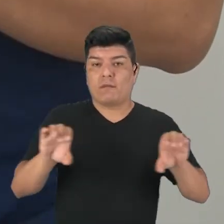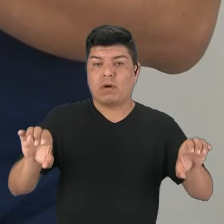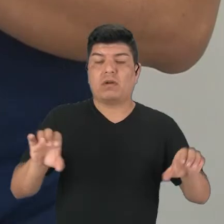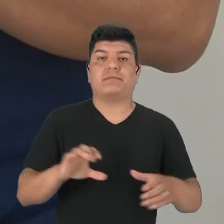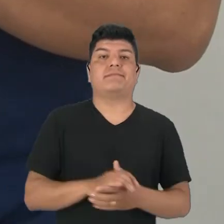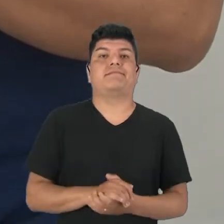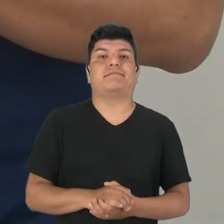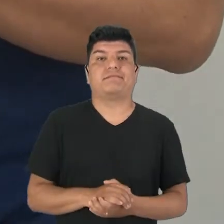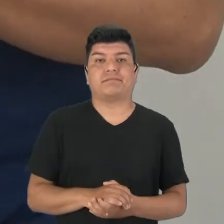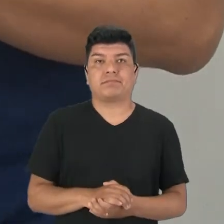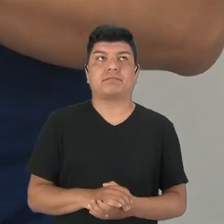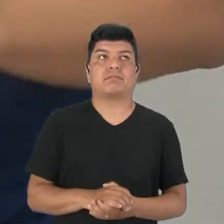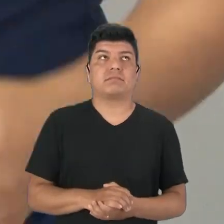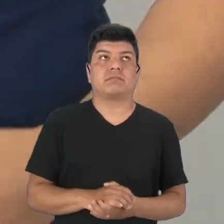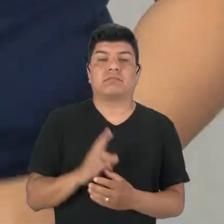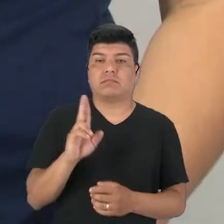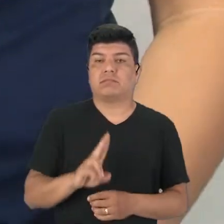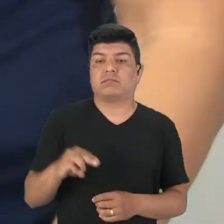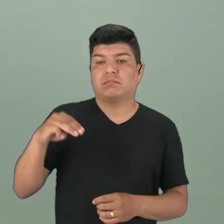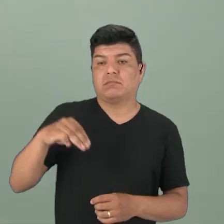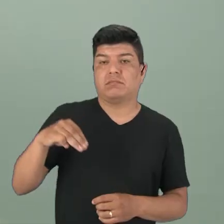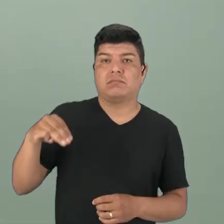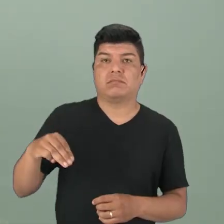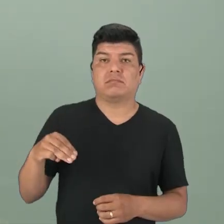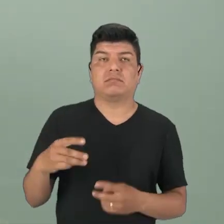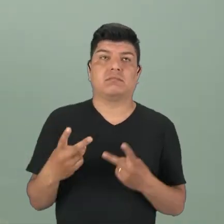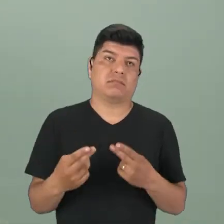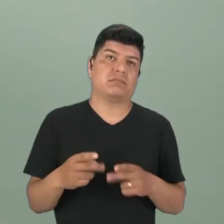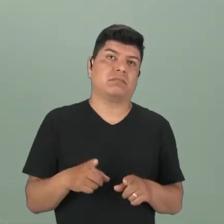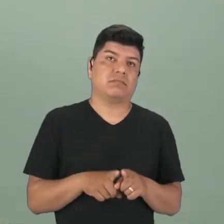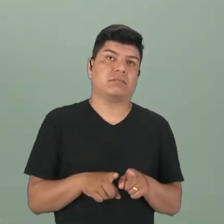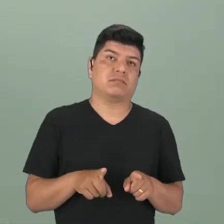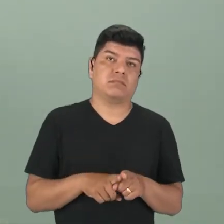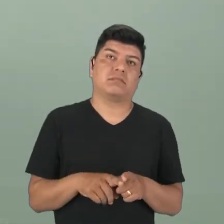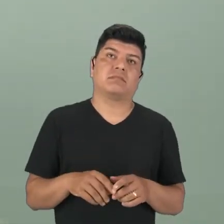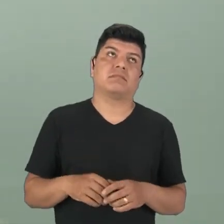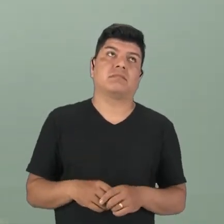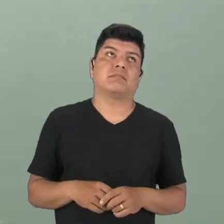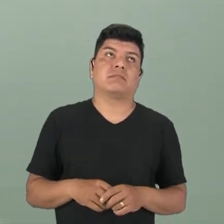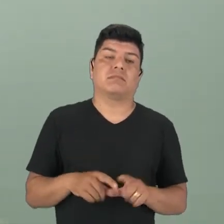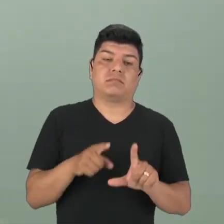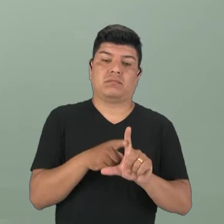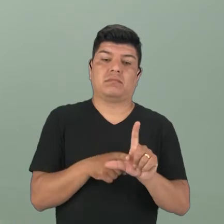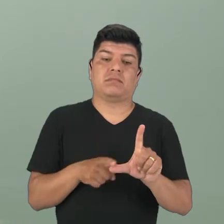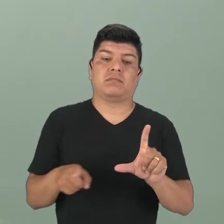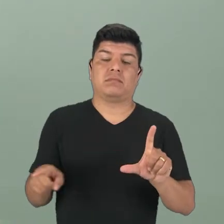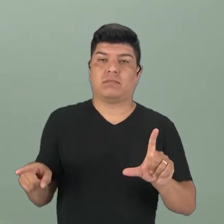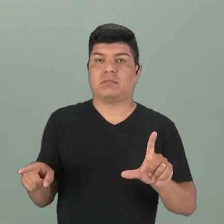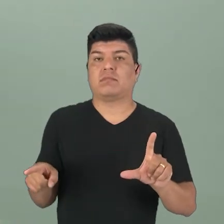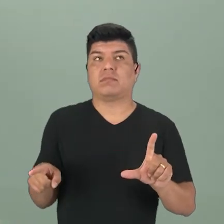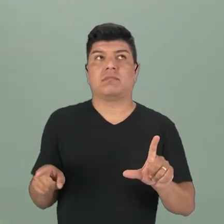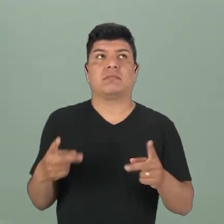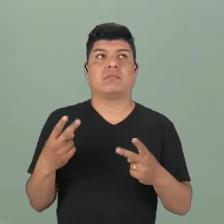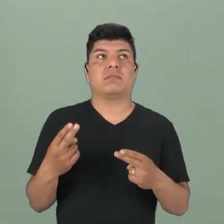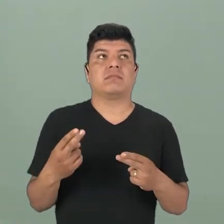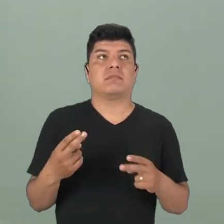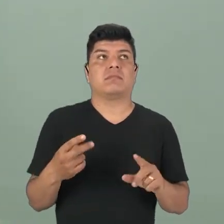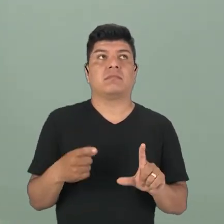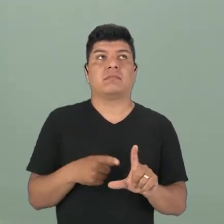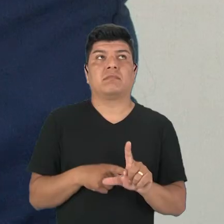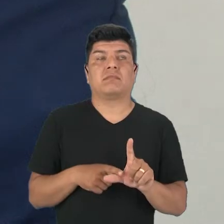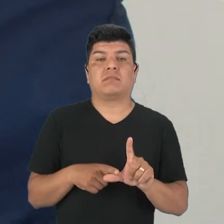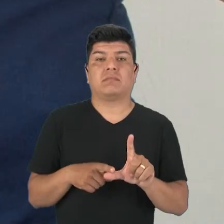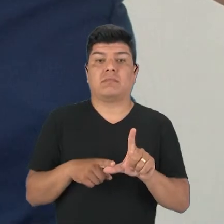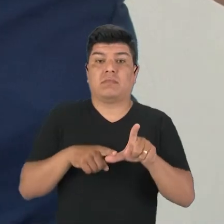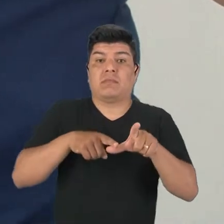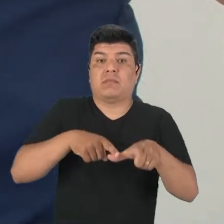fino, isso aqui eu uso milímetros. É que nem eu falar da espessura da régua. Quando eu falo da espessura da régua, eu estou me referindo à questão